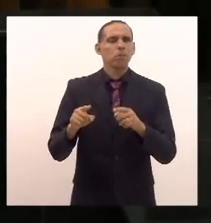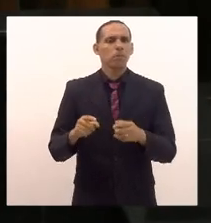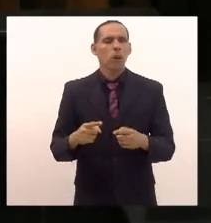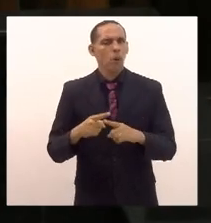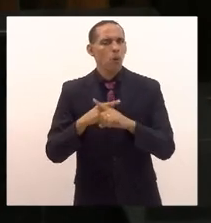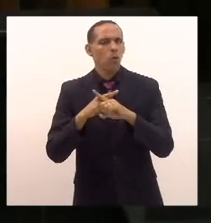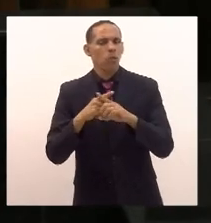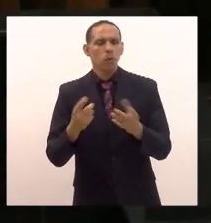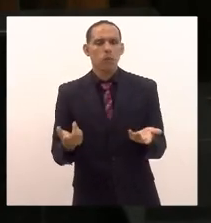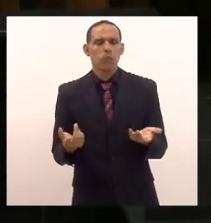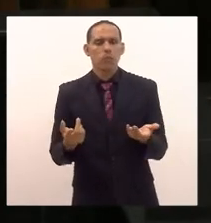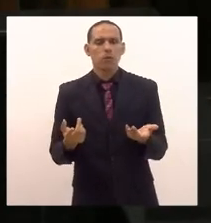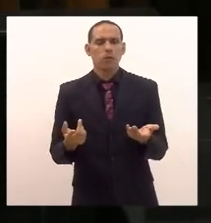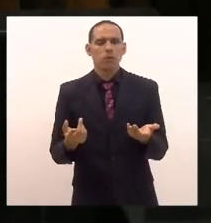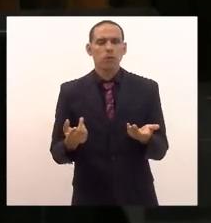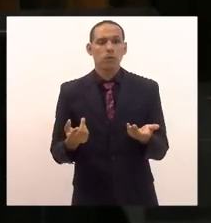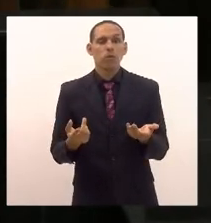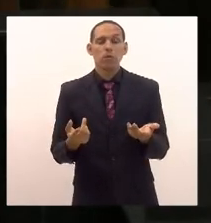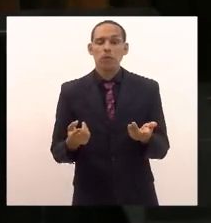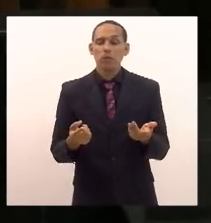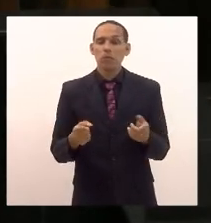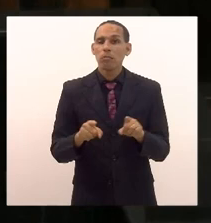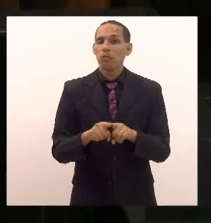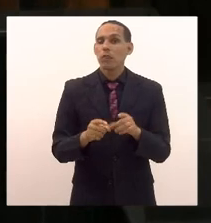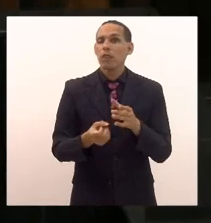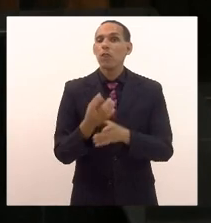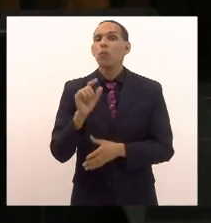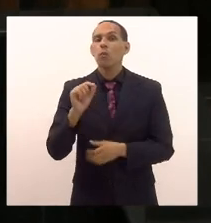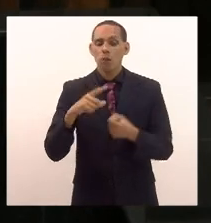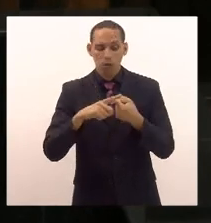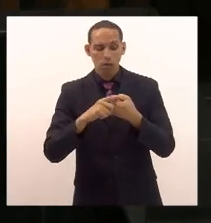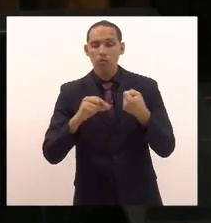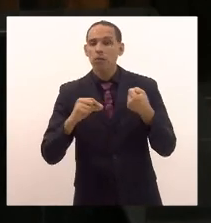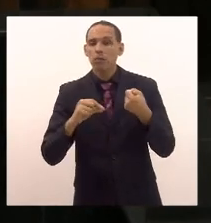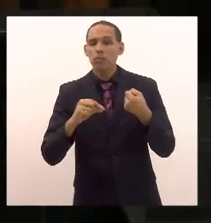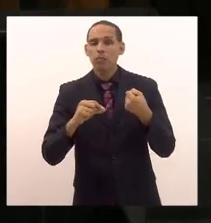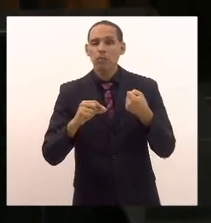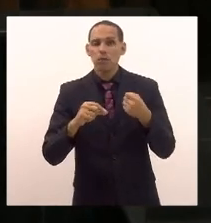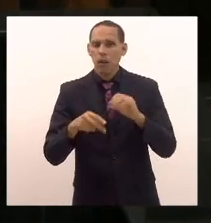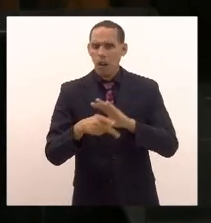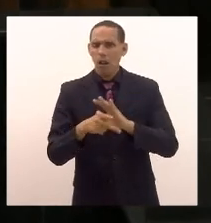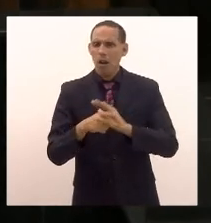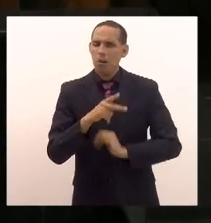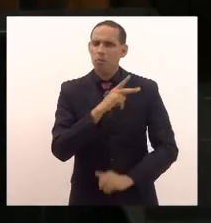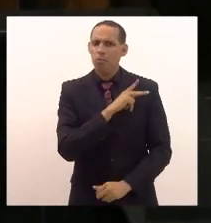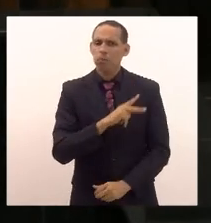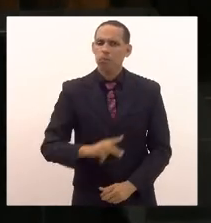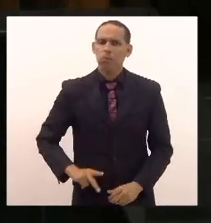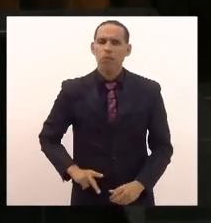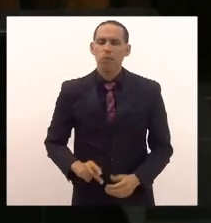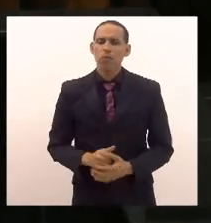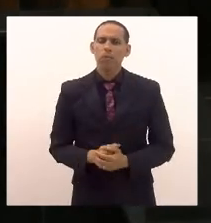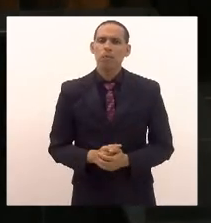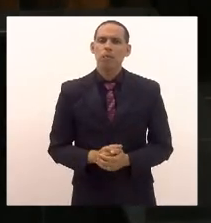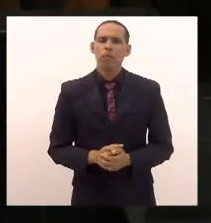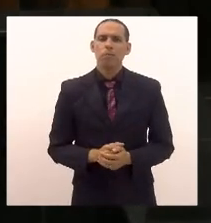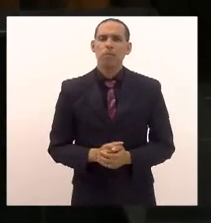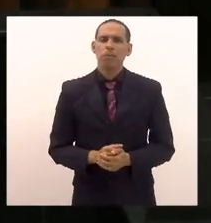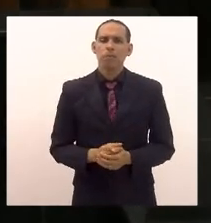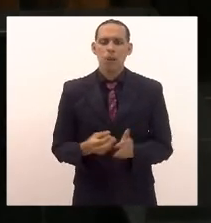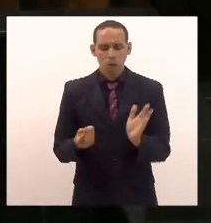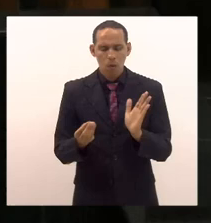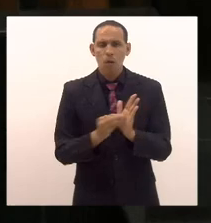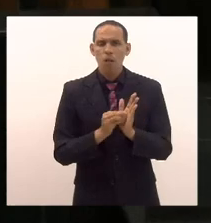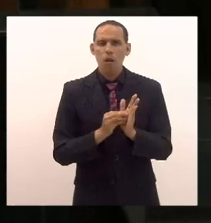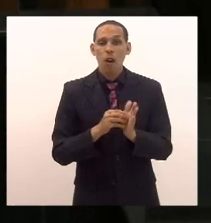que gerou inclusive um artigo do presidente publicado no caderno